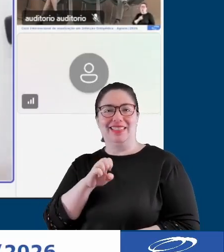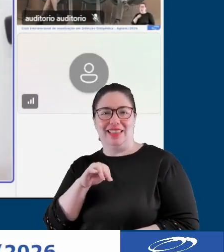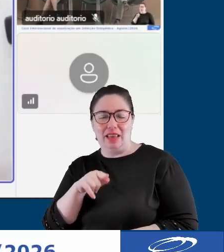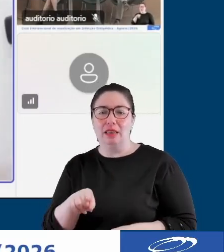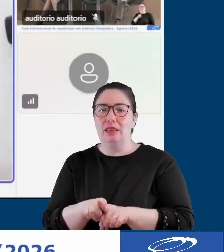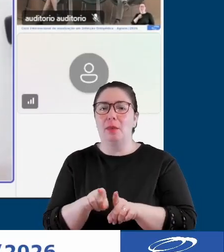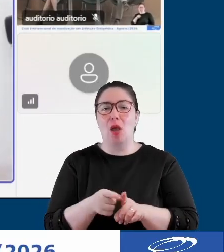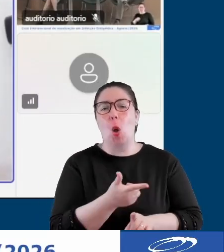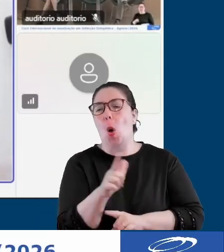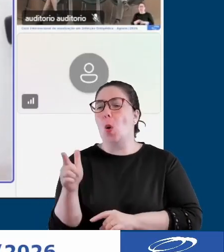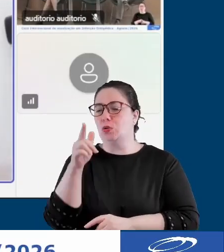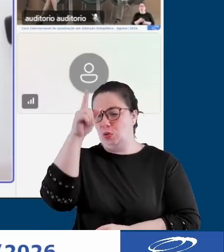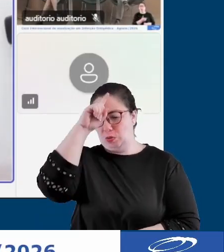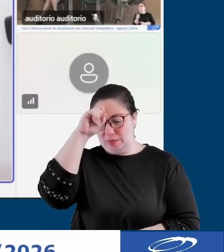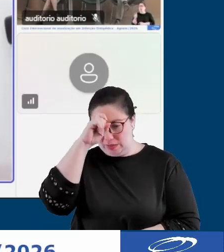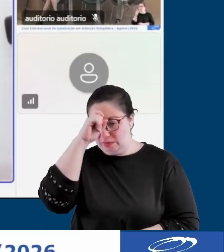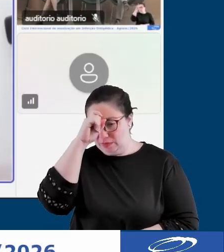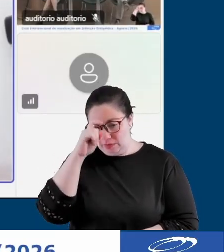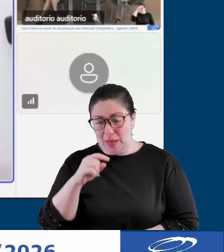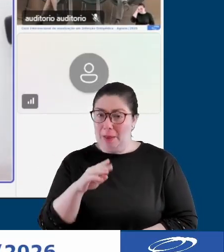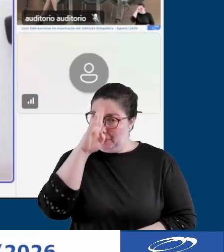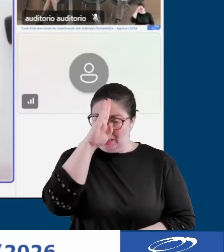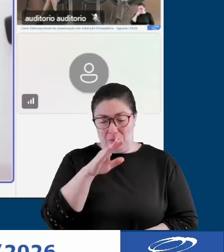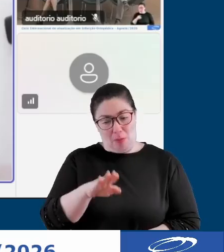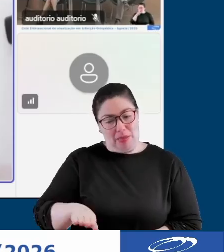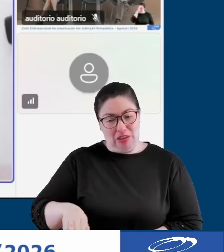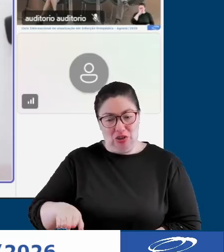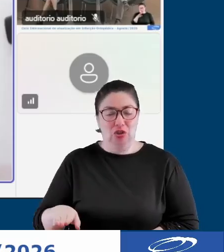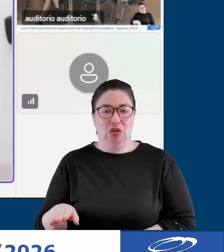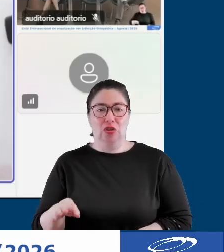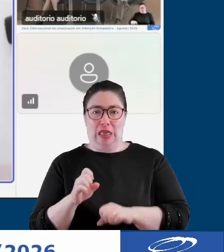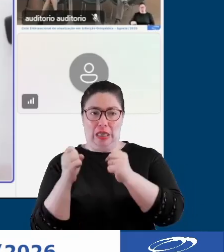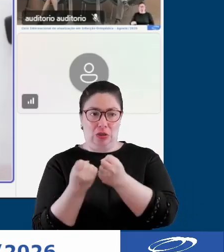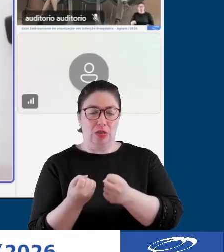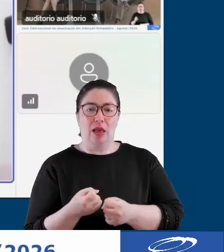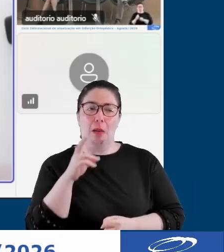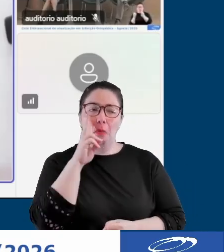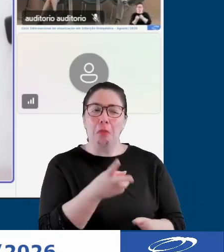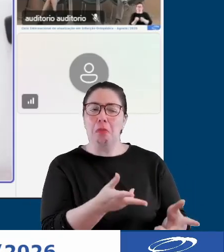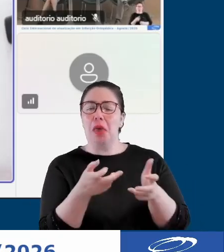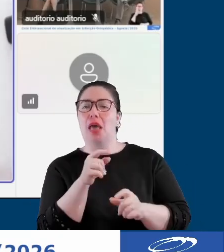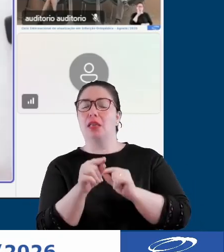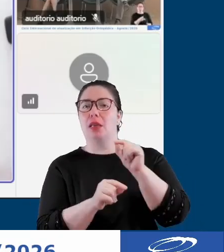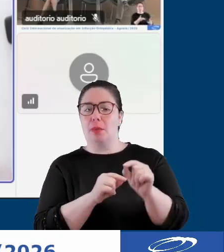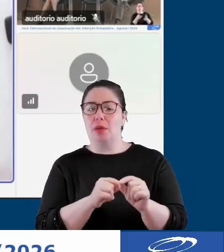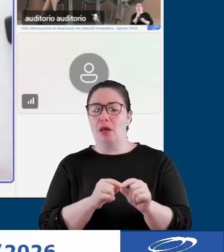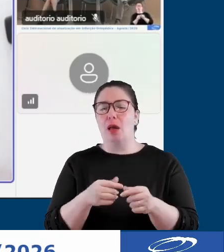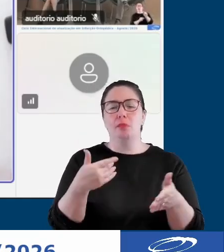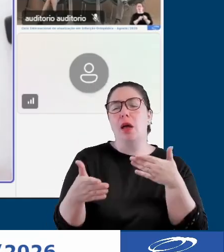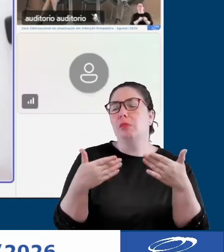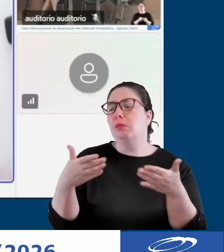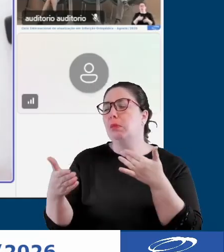pediátrica, a gente percebeu, ao longo de muita discussão e muita conversa com a infectologia, com o